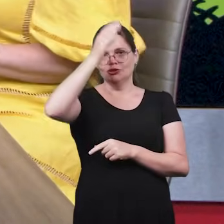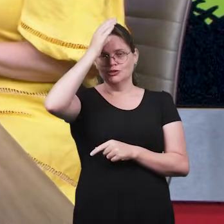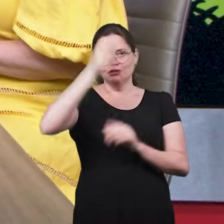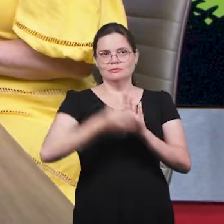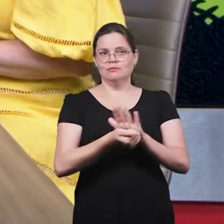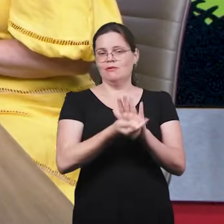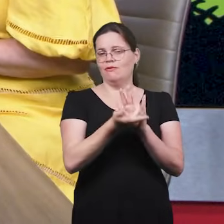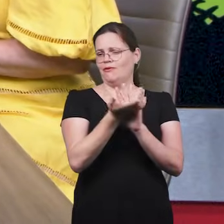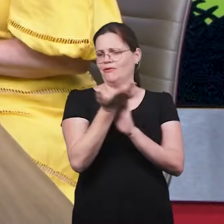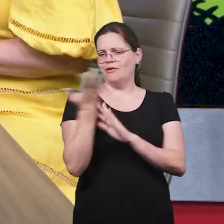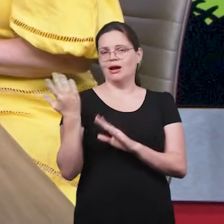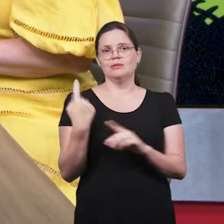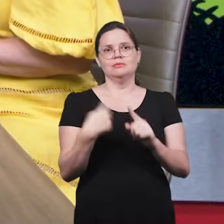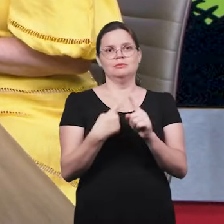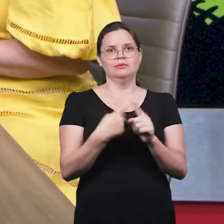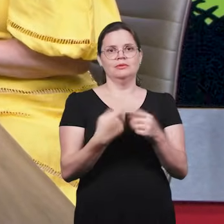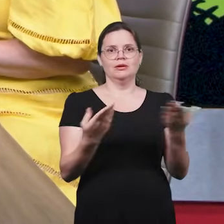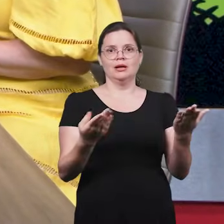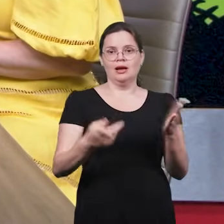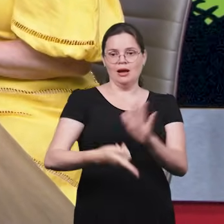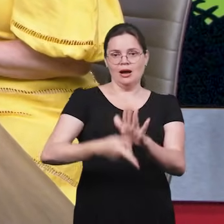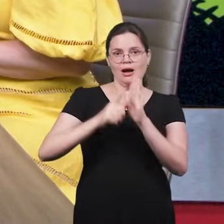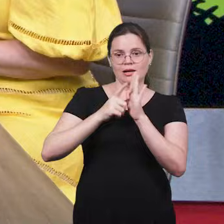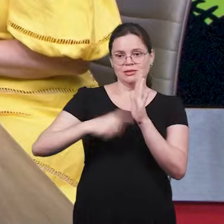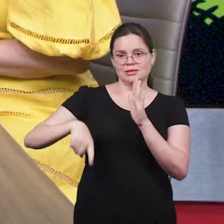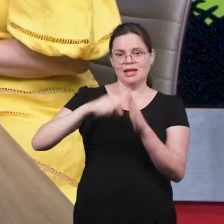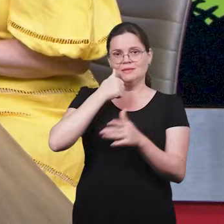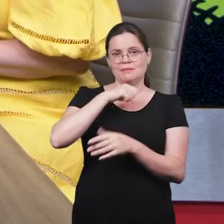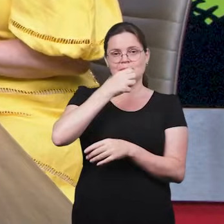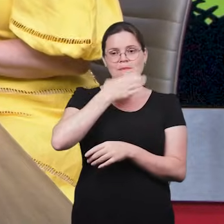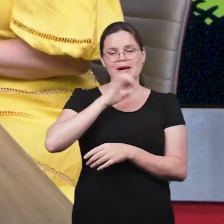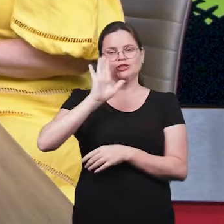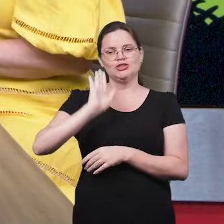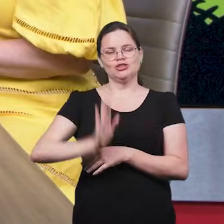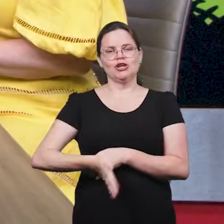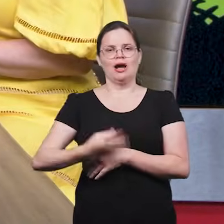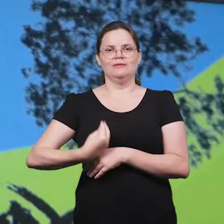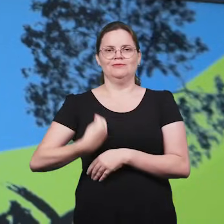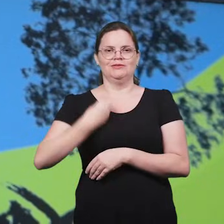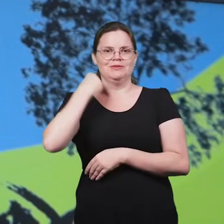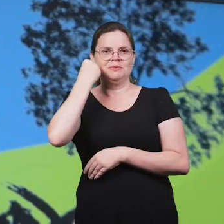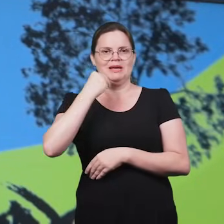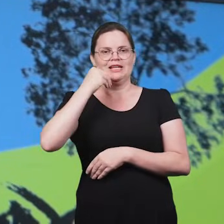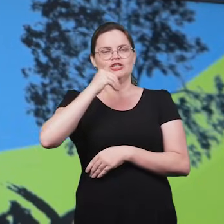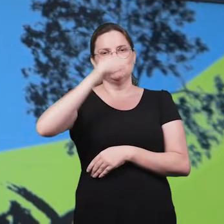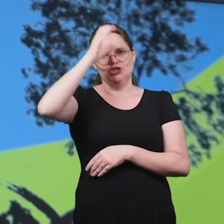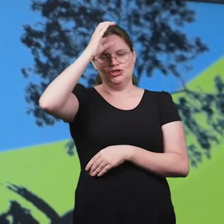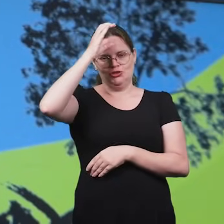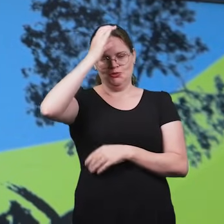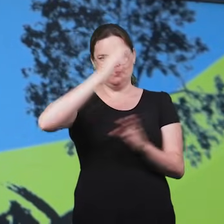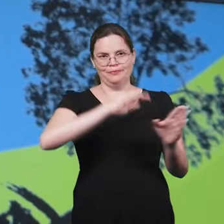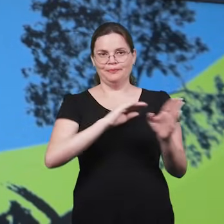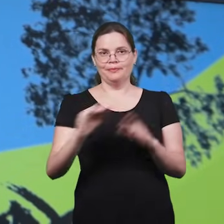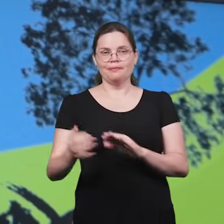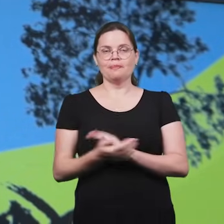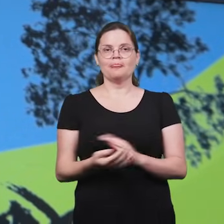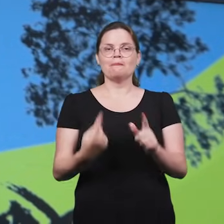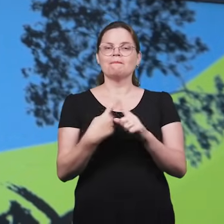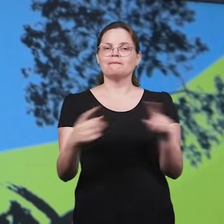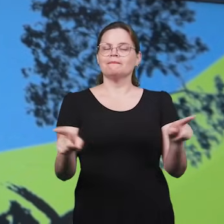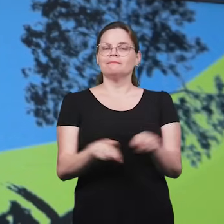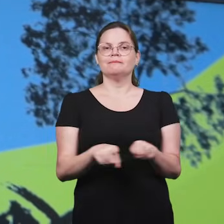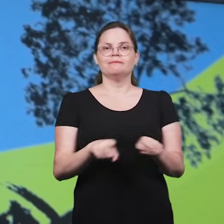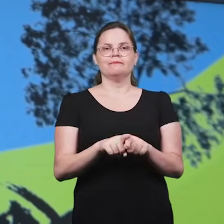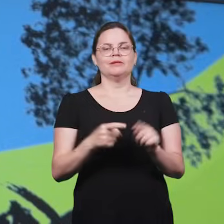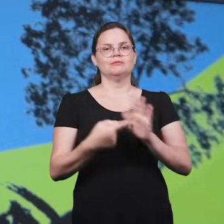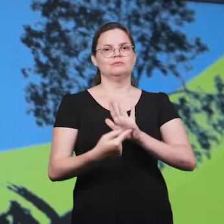serem pais e mães já são tios e tias e isso é maravilhoso. Nós queremos aqui também dizer da alegria de